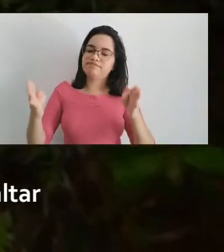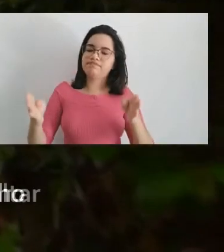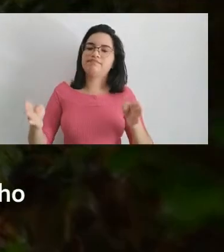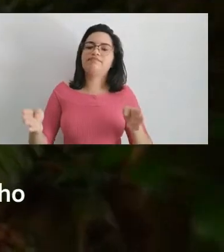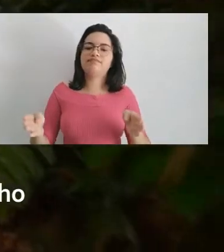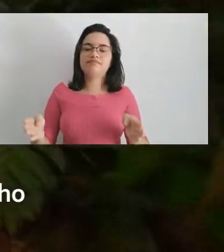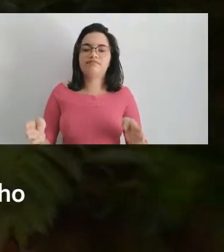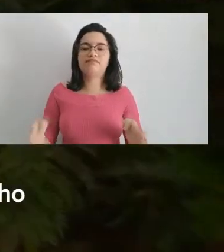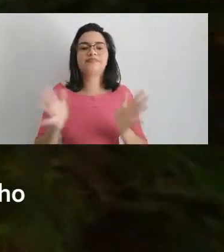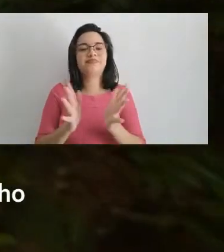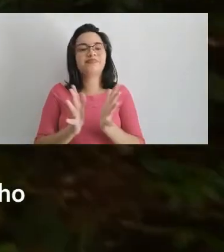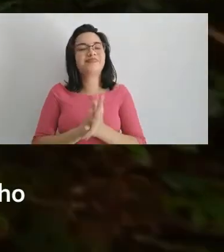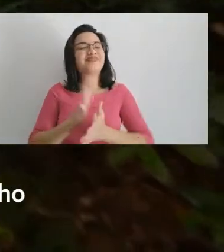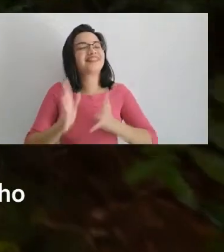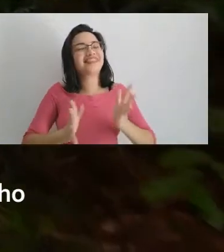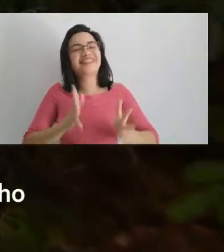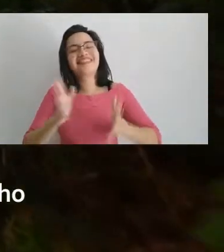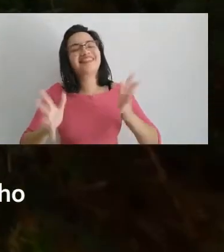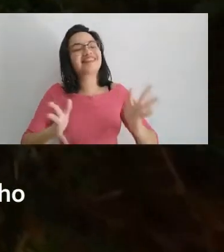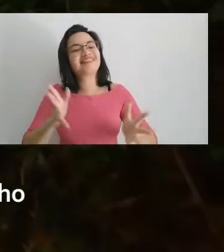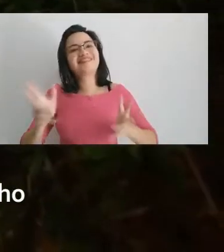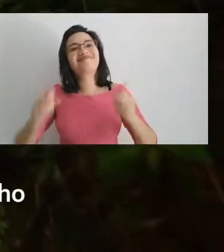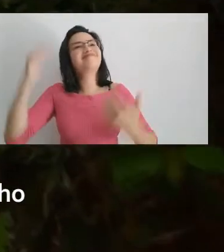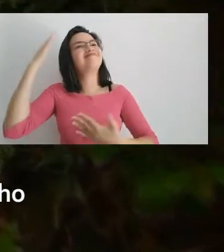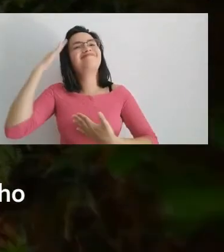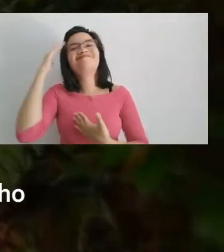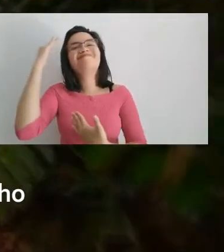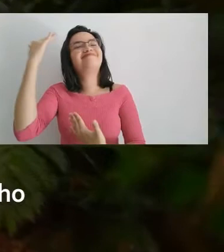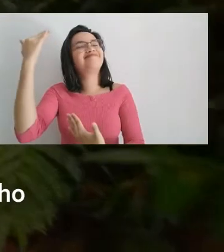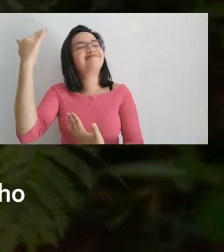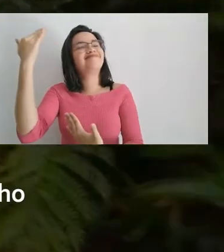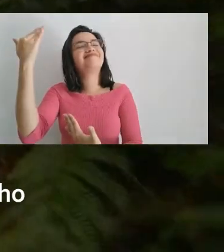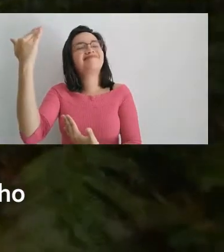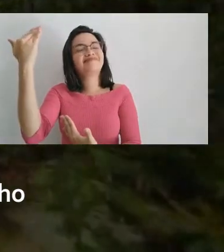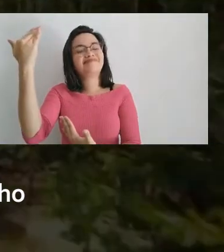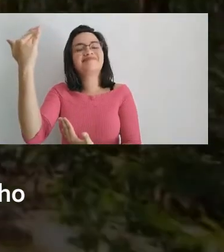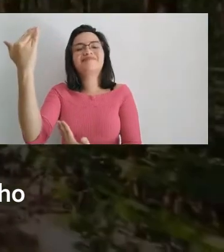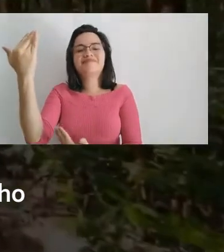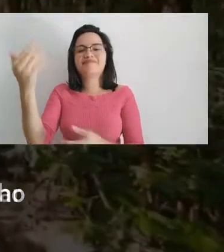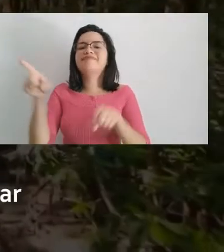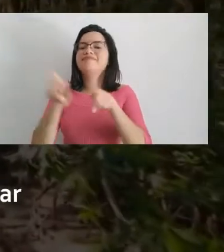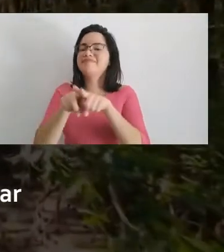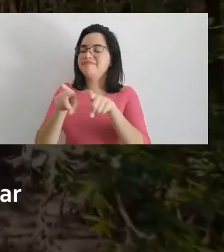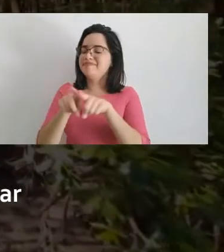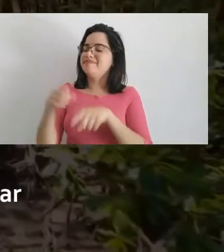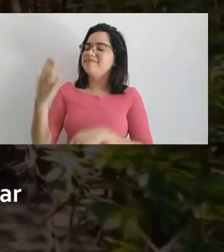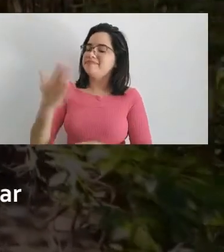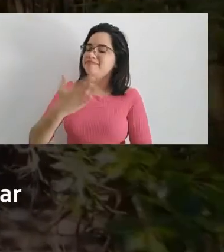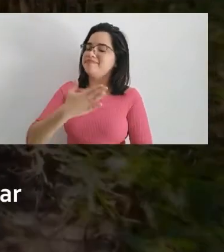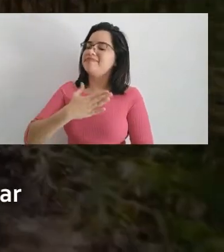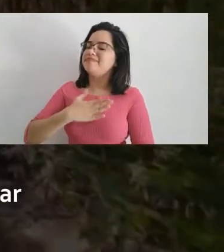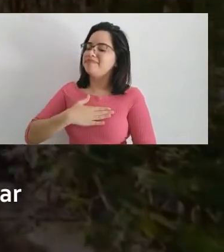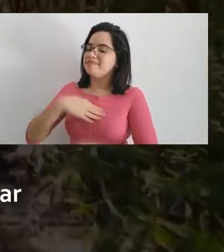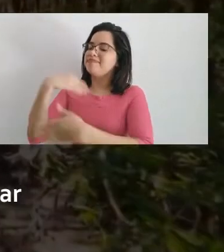altar, maravilhado e agradecido venho também